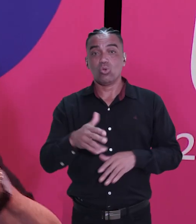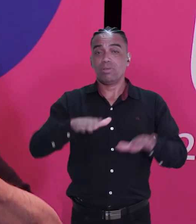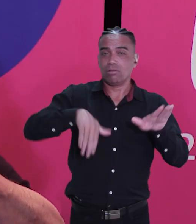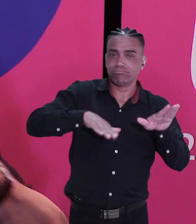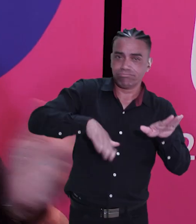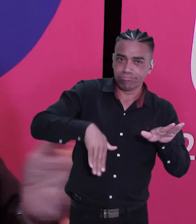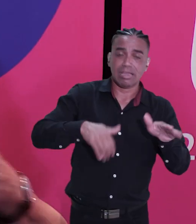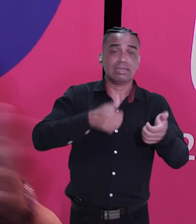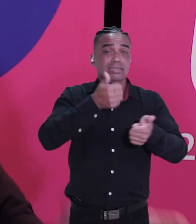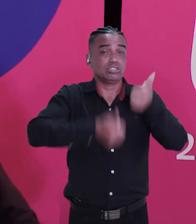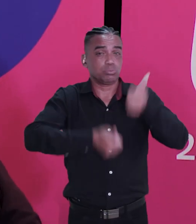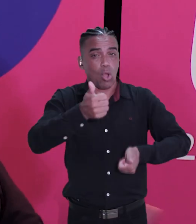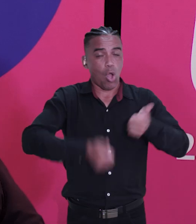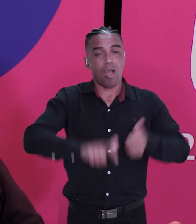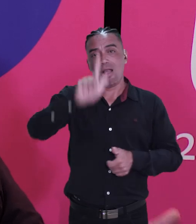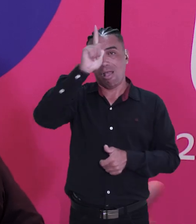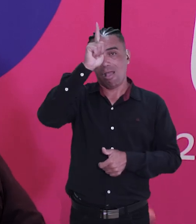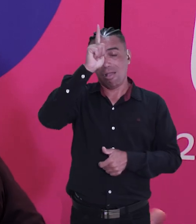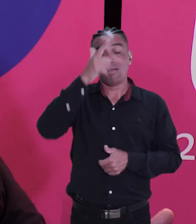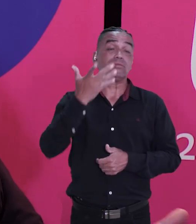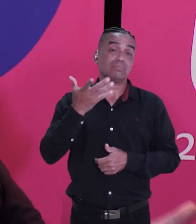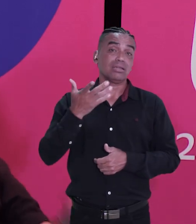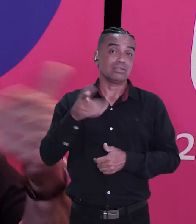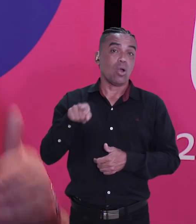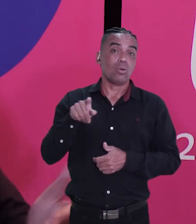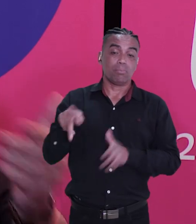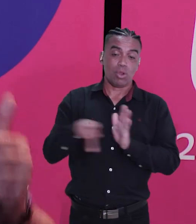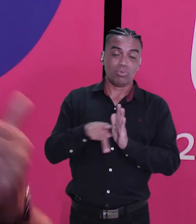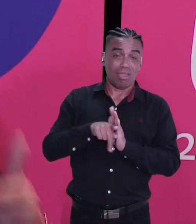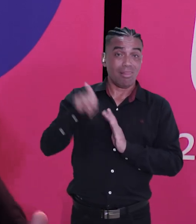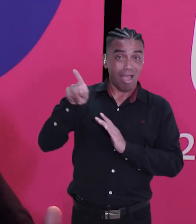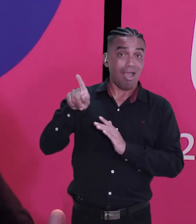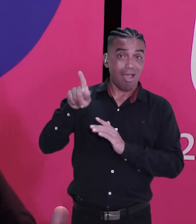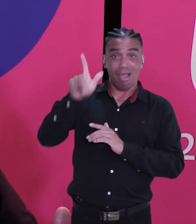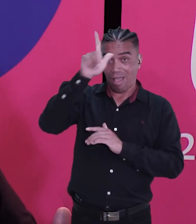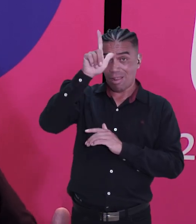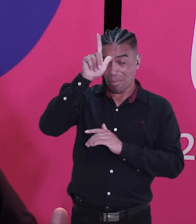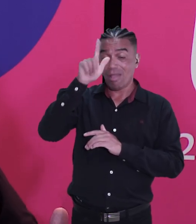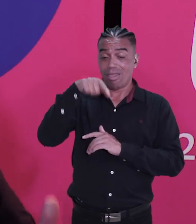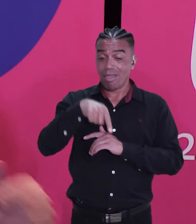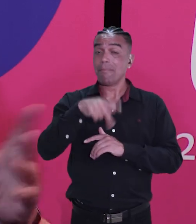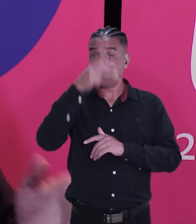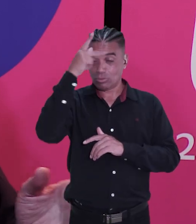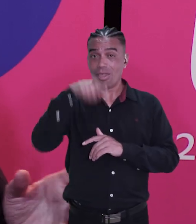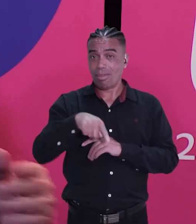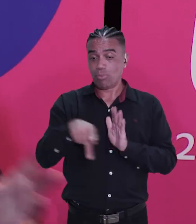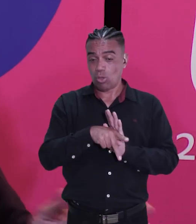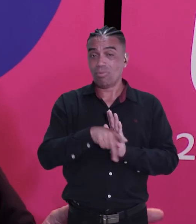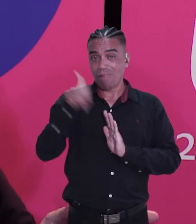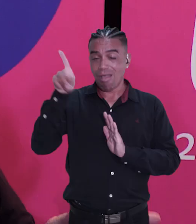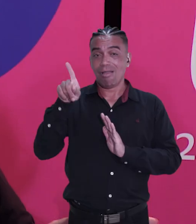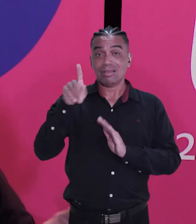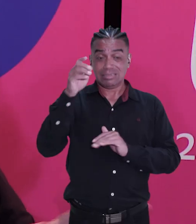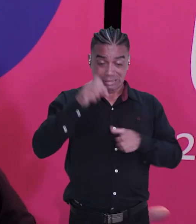alemães, recreação esportiva alemã e tudo mais. Então, eles eram alemães e considerados alemães pela Alemanha. Aqui, se você nascer no Brasil, você